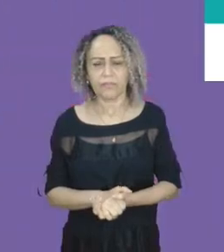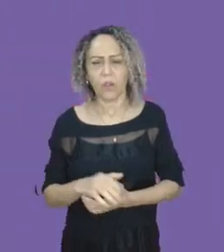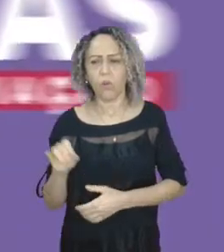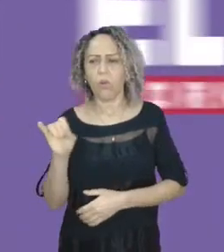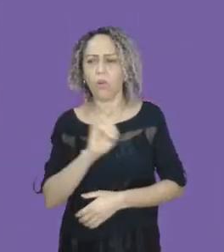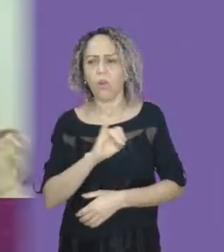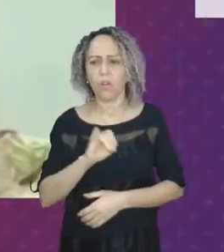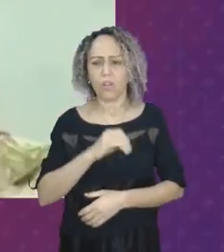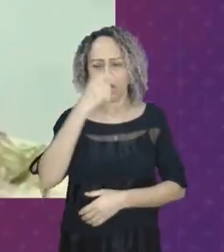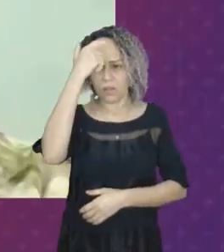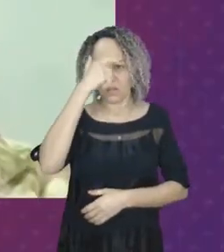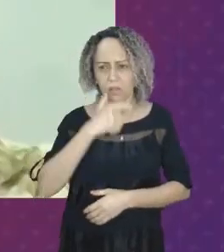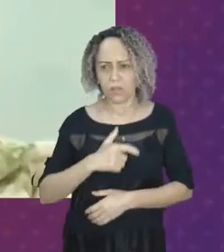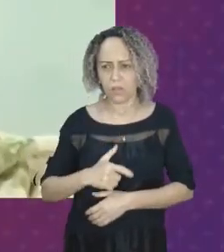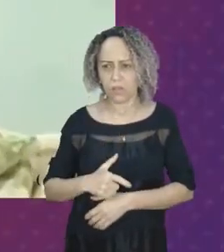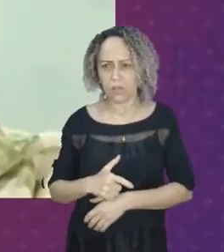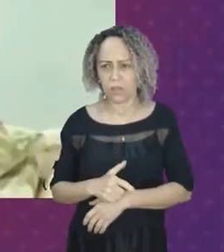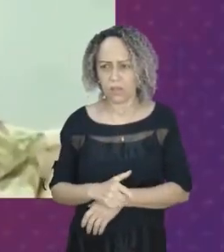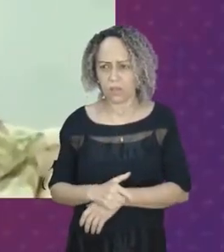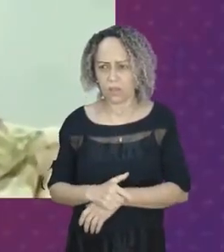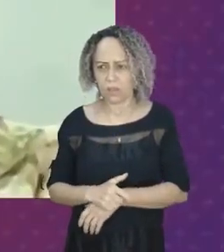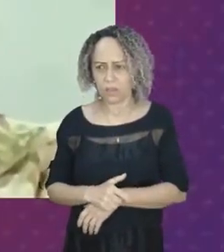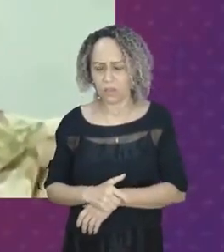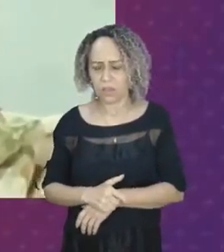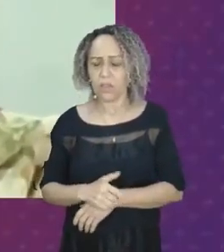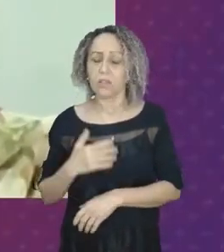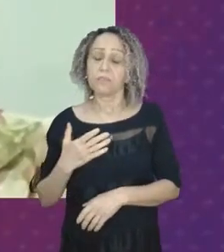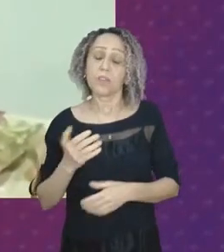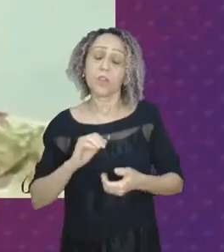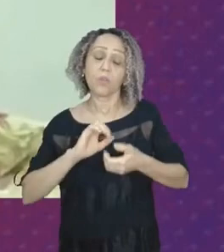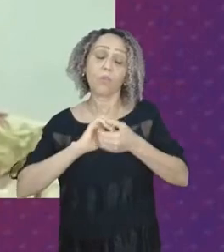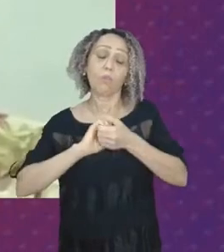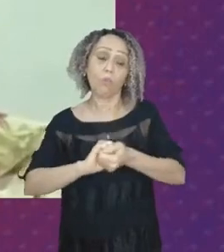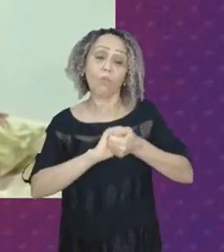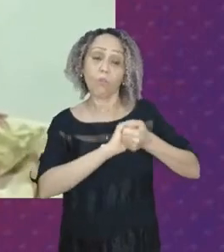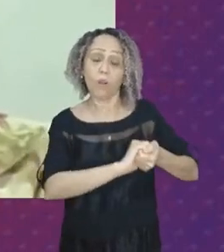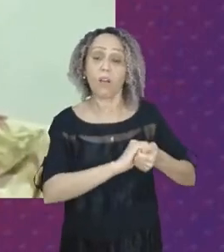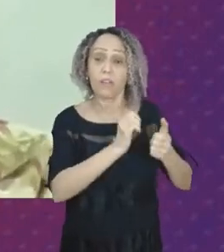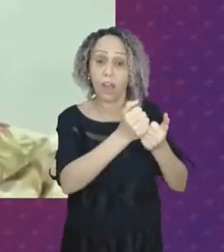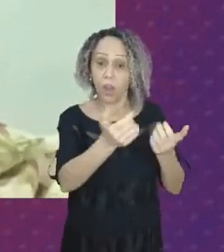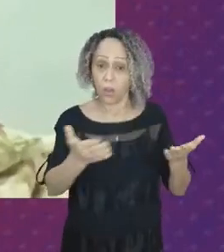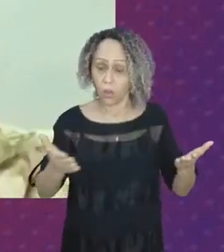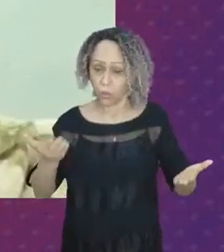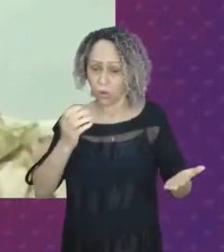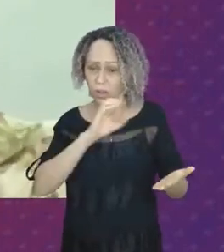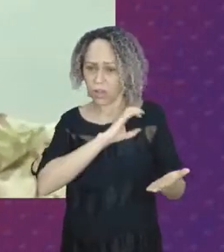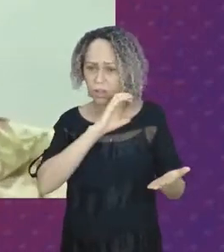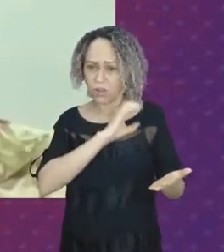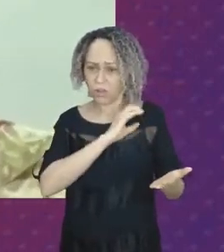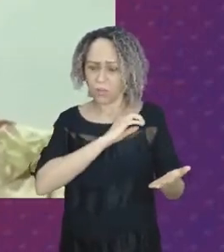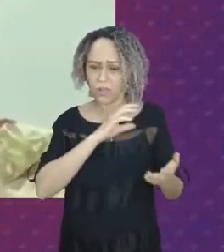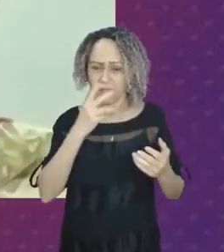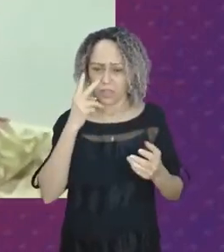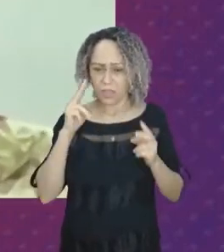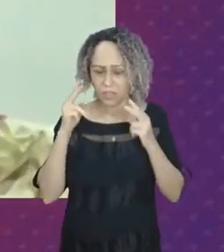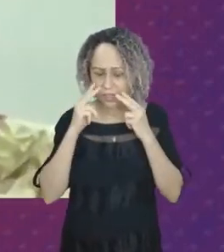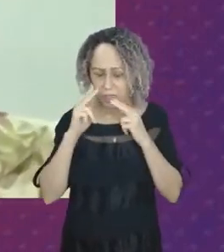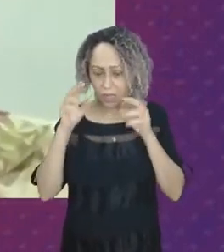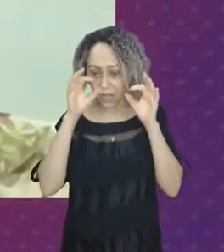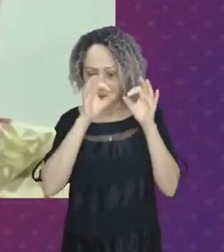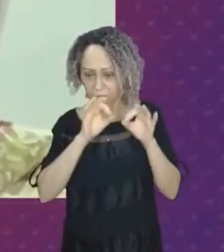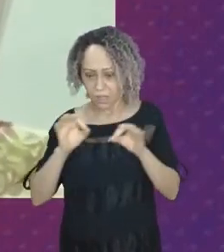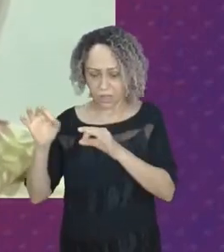Olá, eu saúdo a todas as companheiras que nos assistem e acompanham no programa Elas por